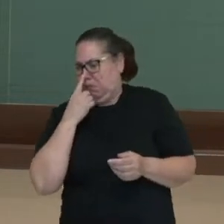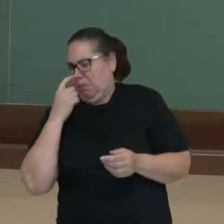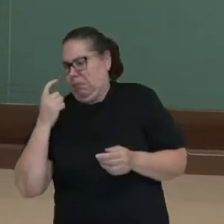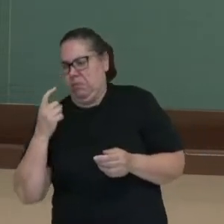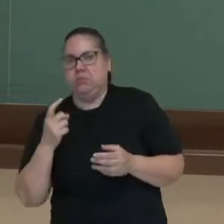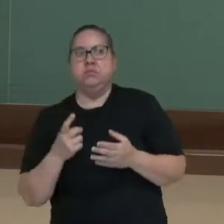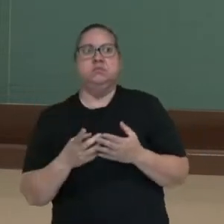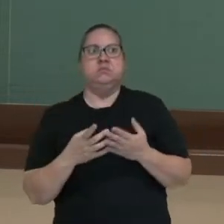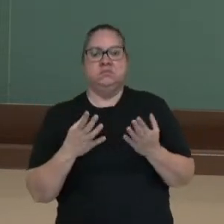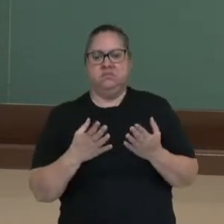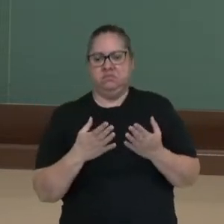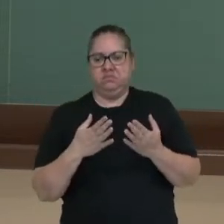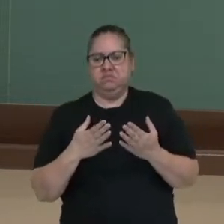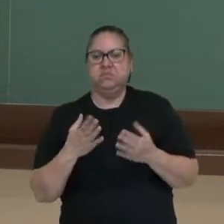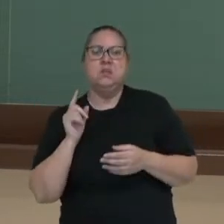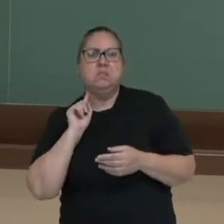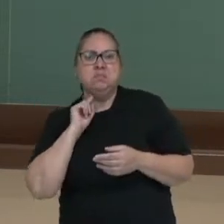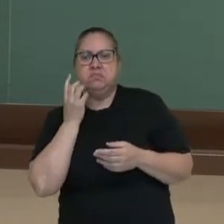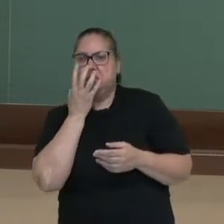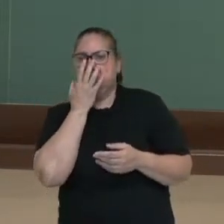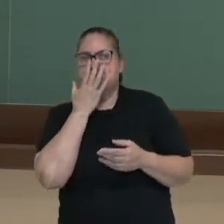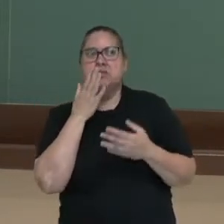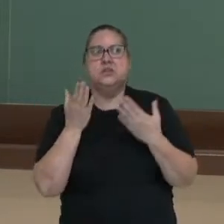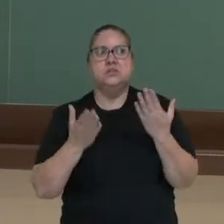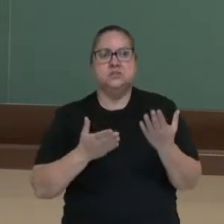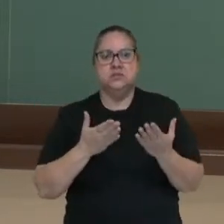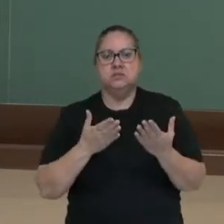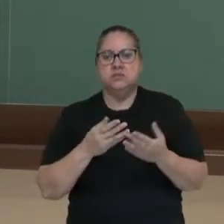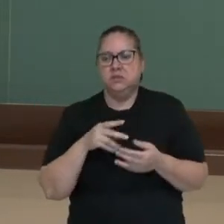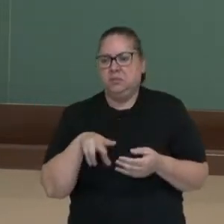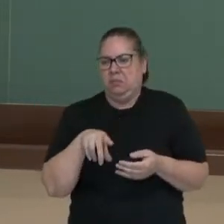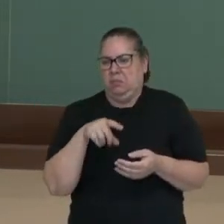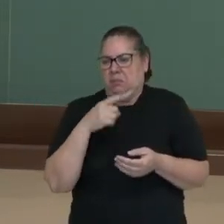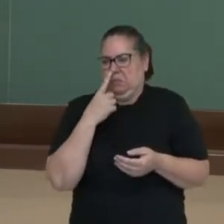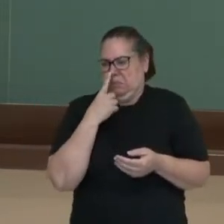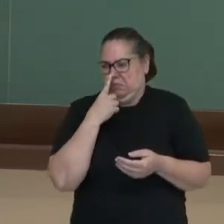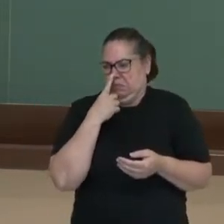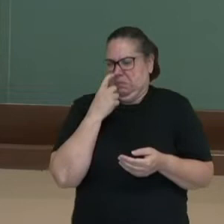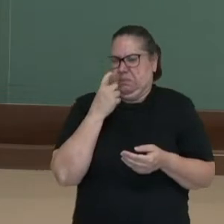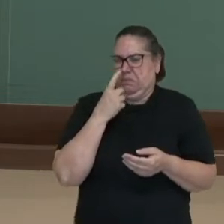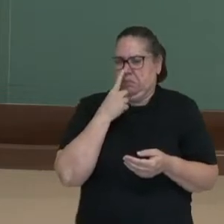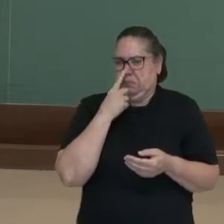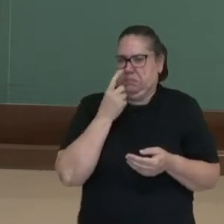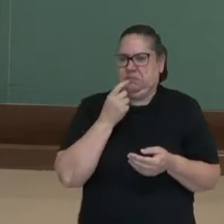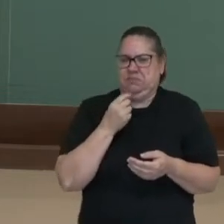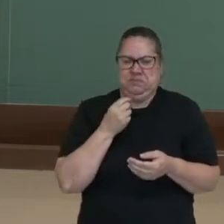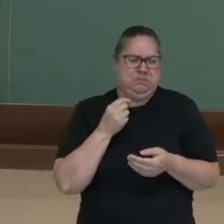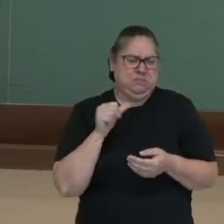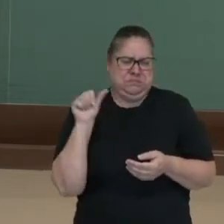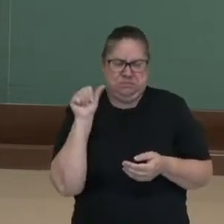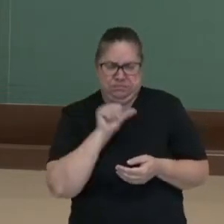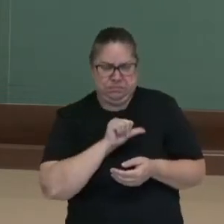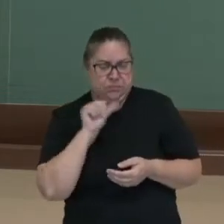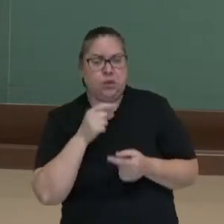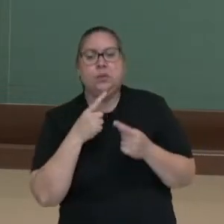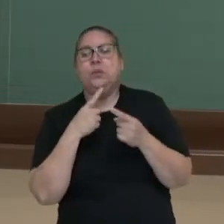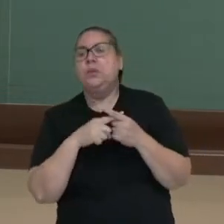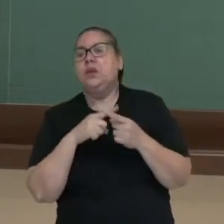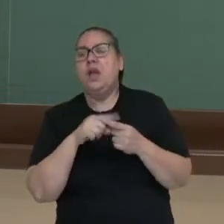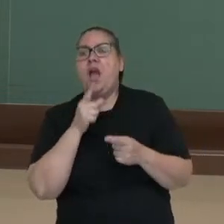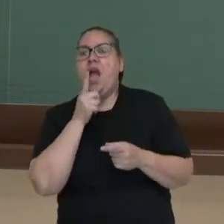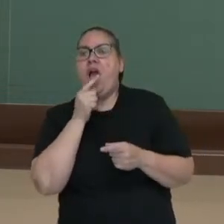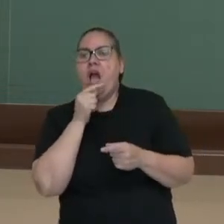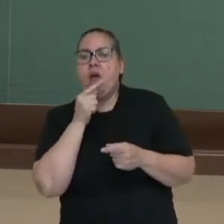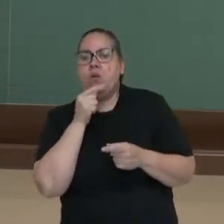água que está poluído e que exala, né, que sai aquele odor, aquele cheiro ruim, porque essa água